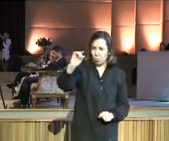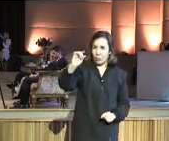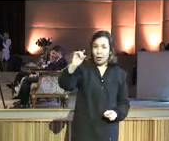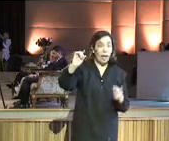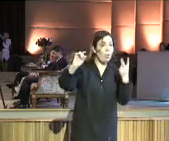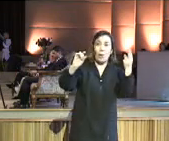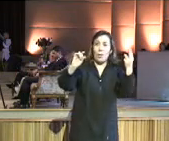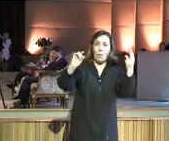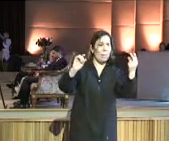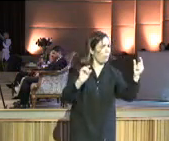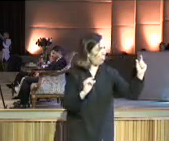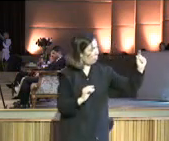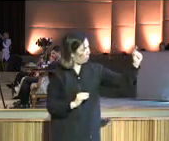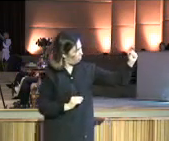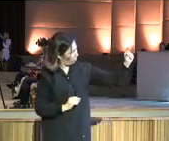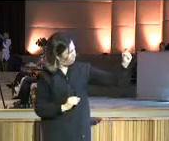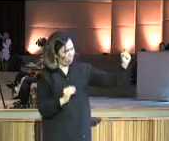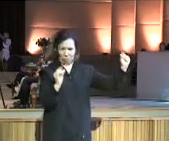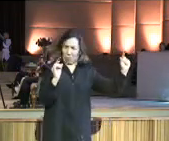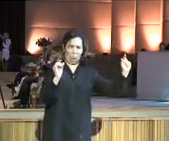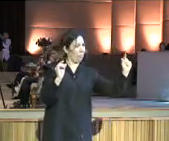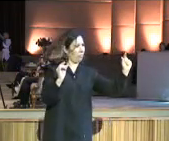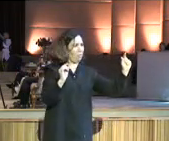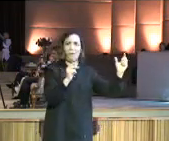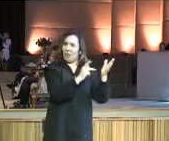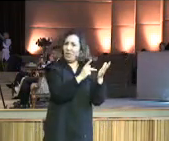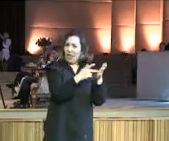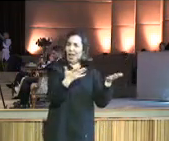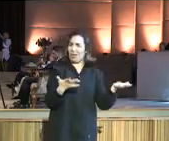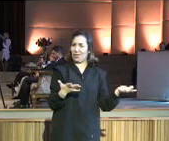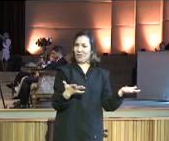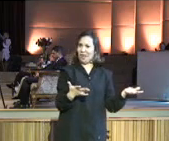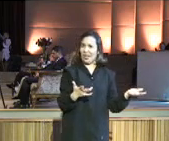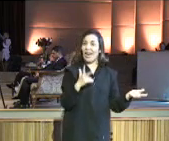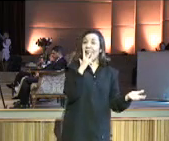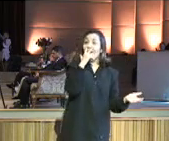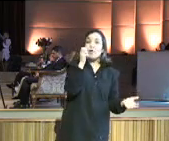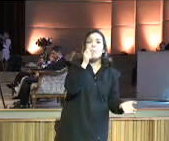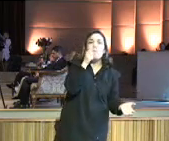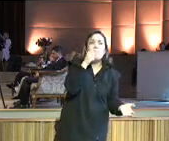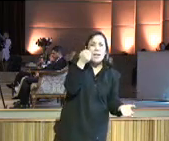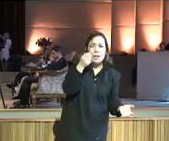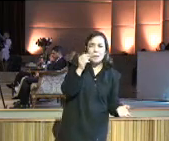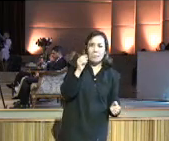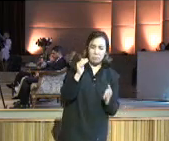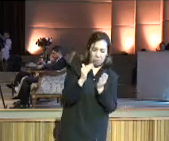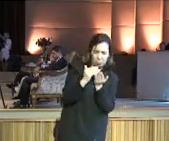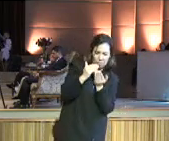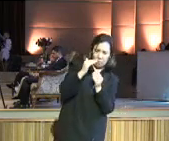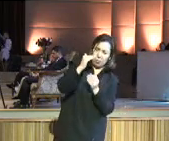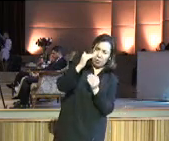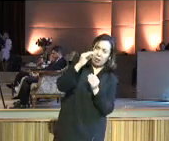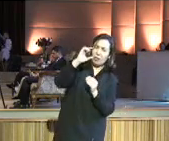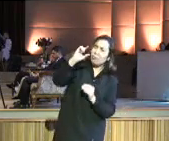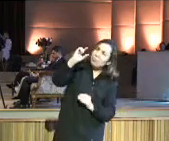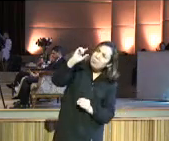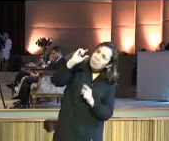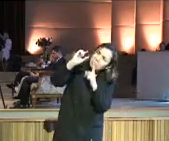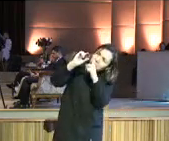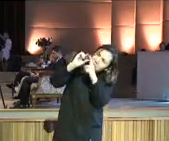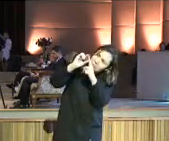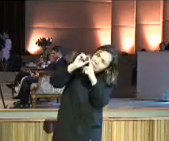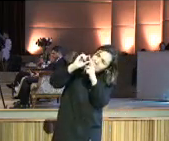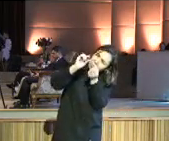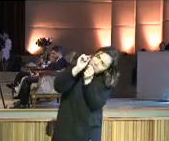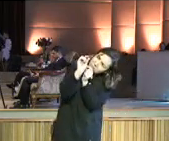Não é verdade? E o pãozinho, né, é um quadradinho, tão pequenininho.